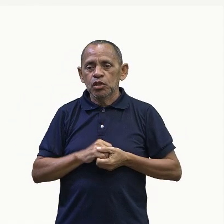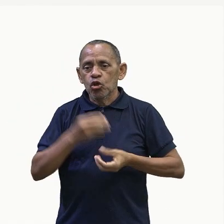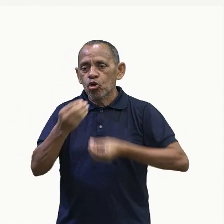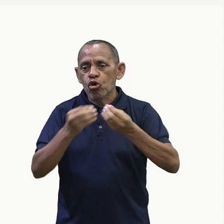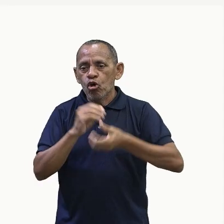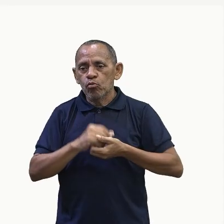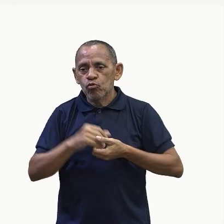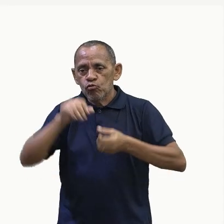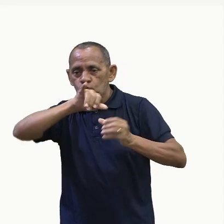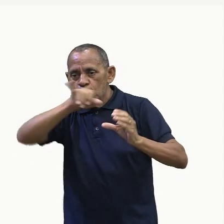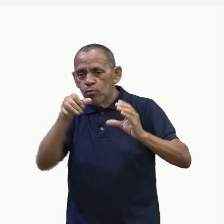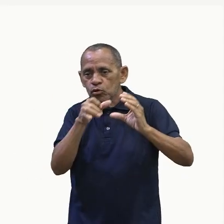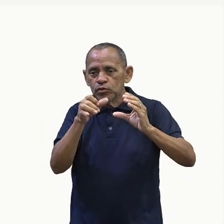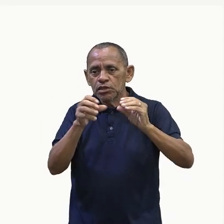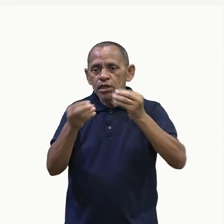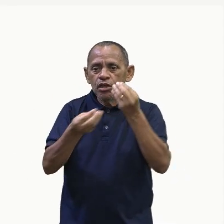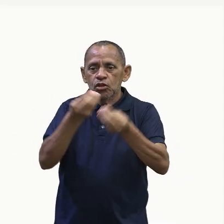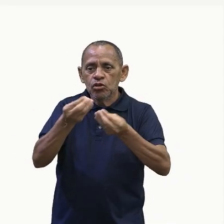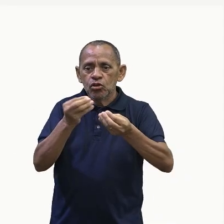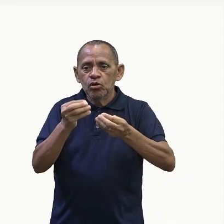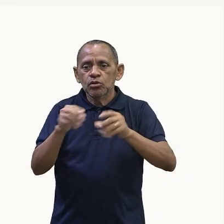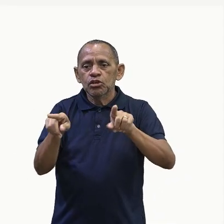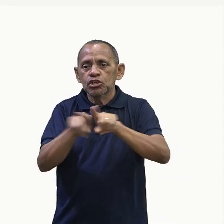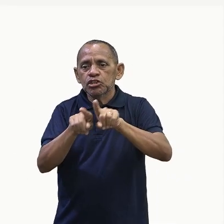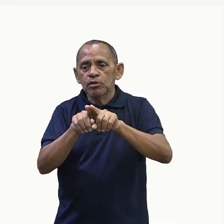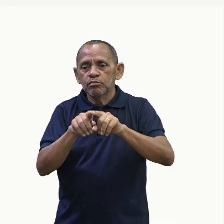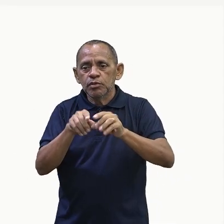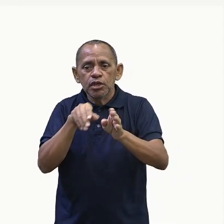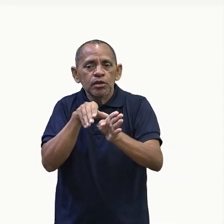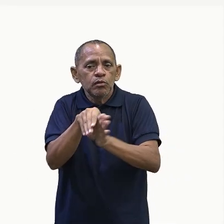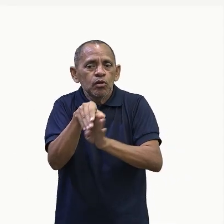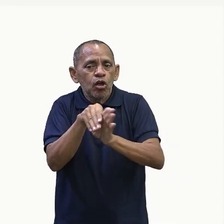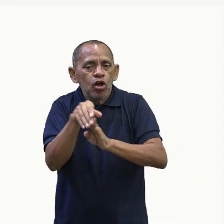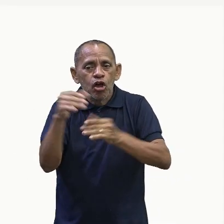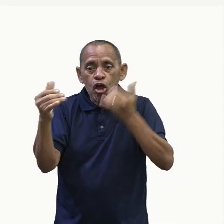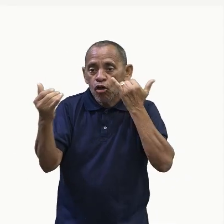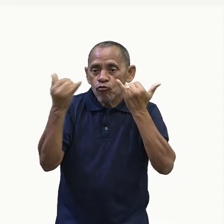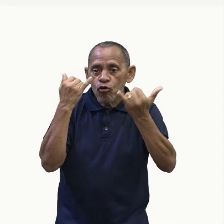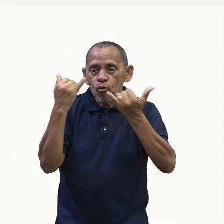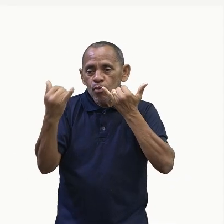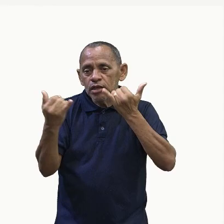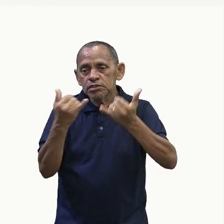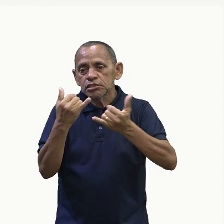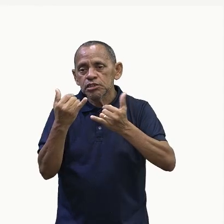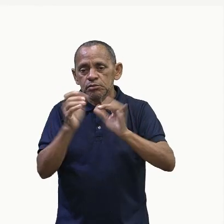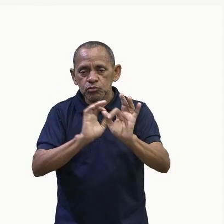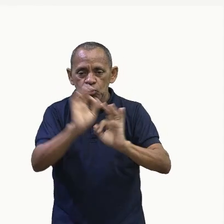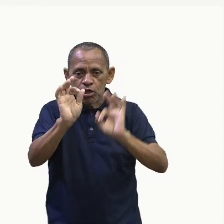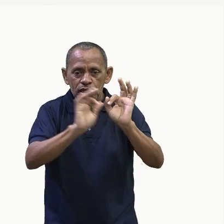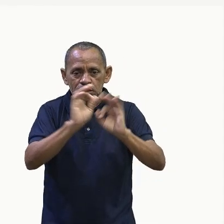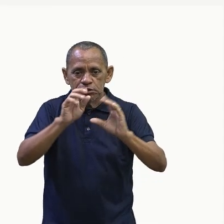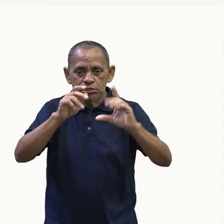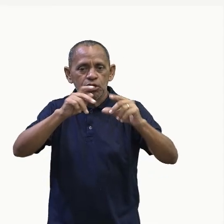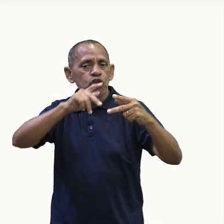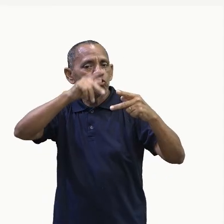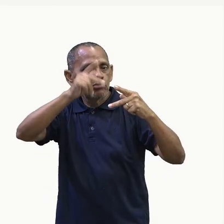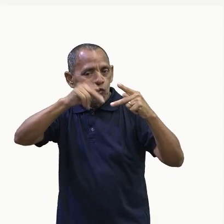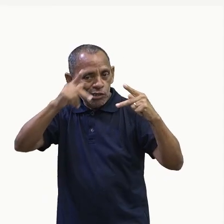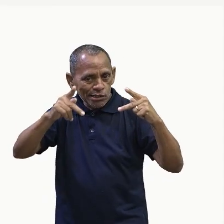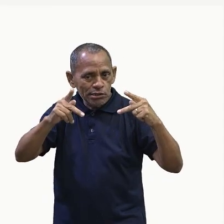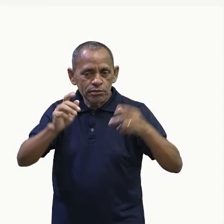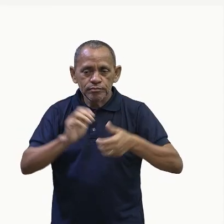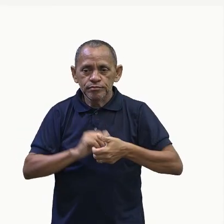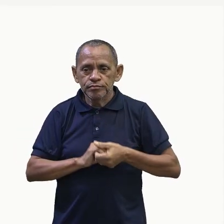ribossomo, ele vai servir para poder orientar a montagem dessas proteínas. Vamos